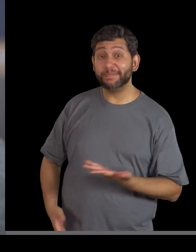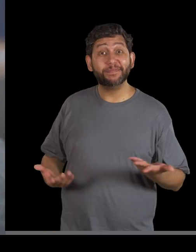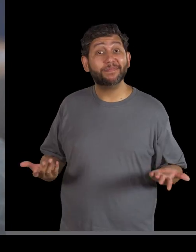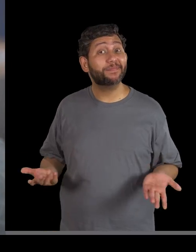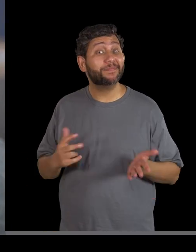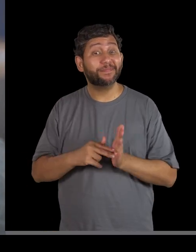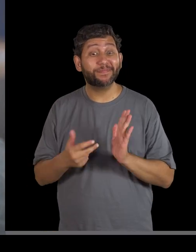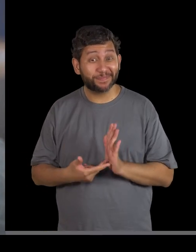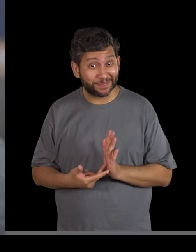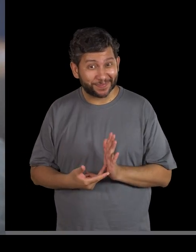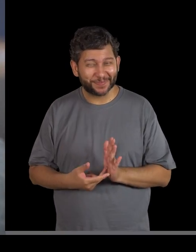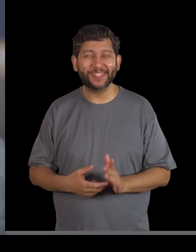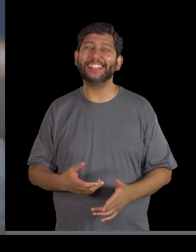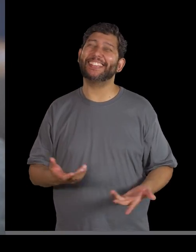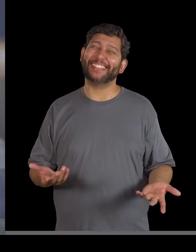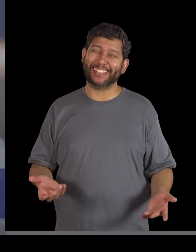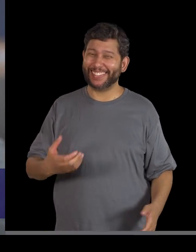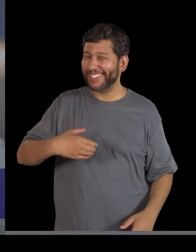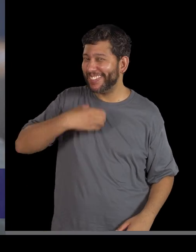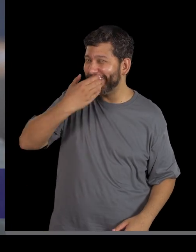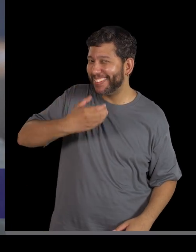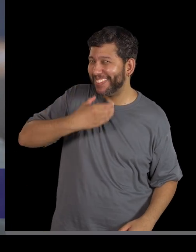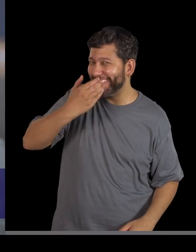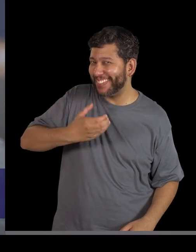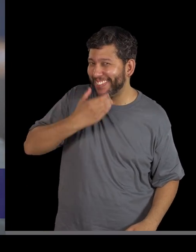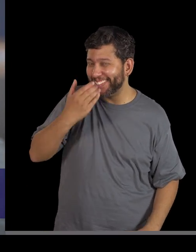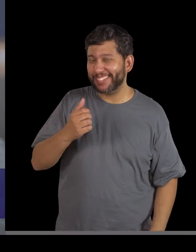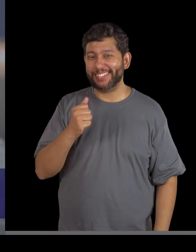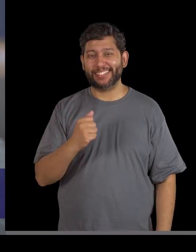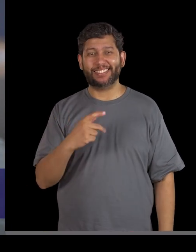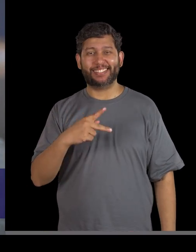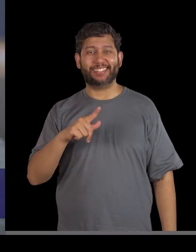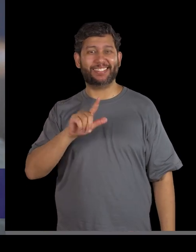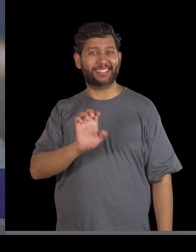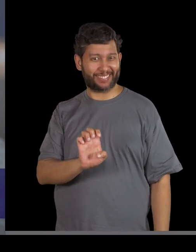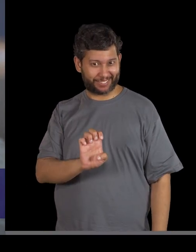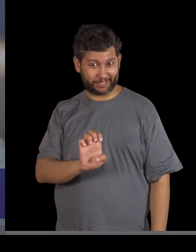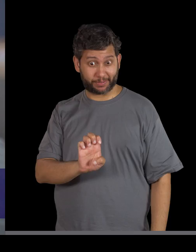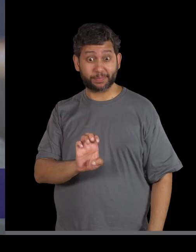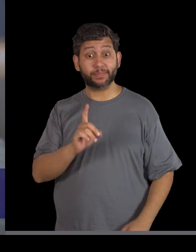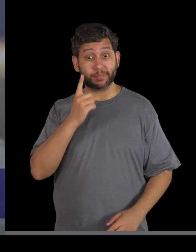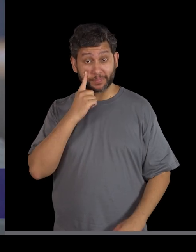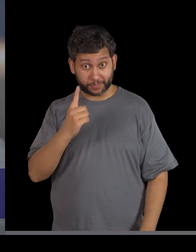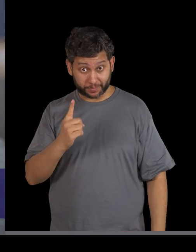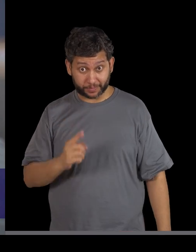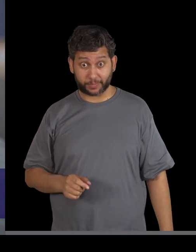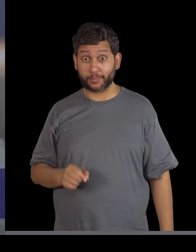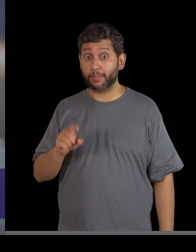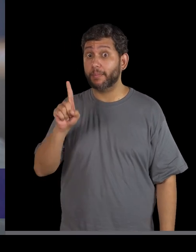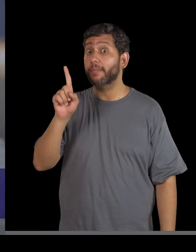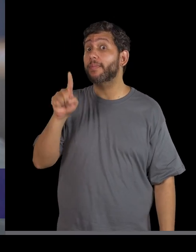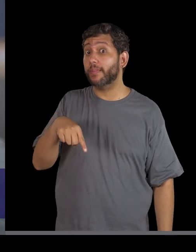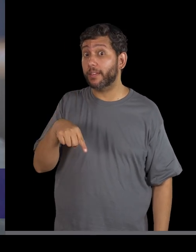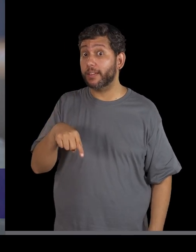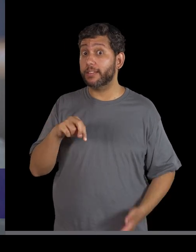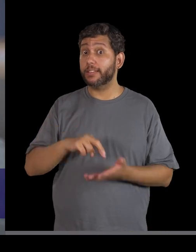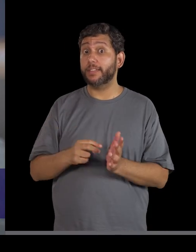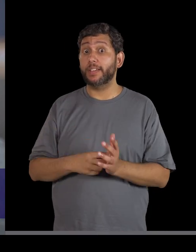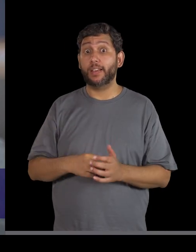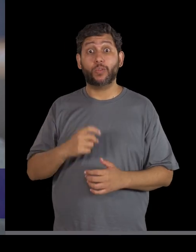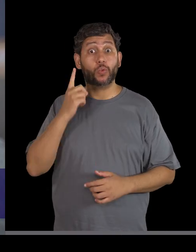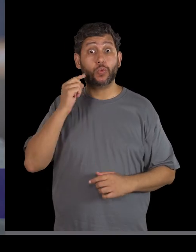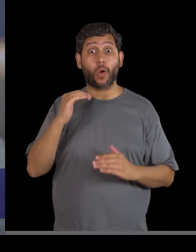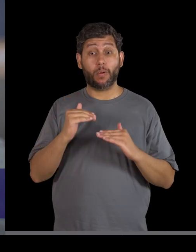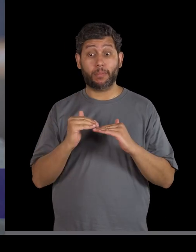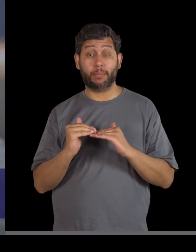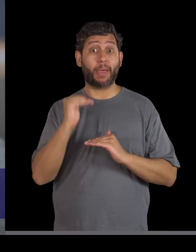E aqui acertou quem disse apple. Apple. Vamos ver aqui a transcrição em detalhes. Então a gente tem a primeira vogal que